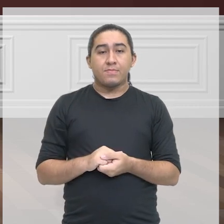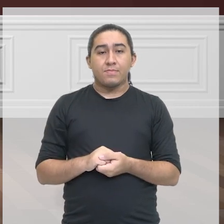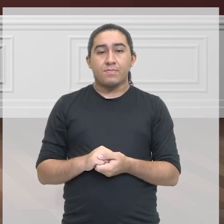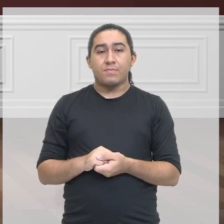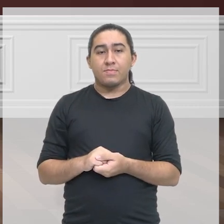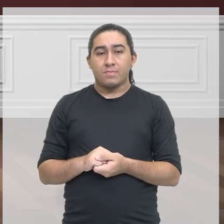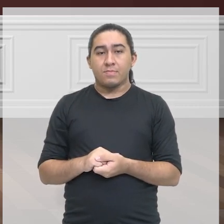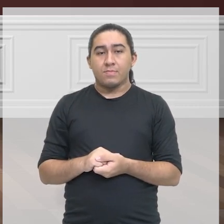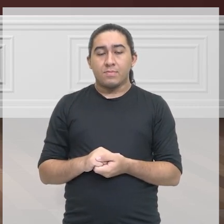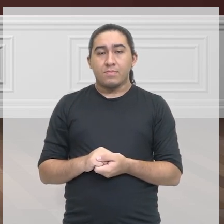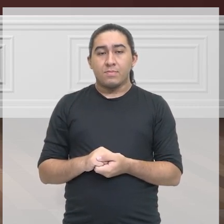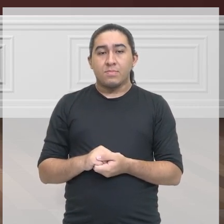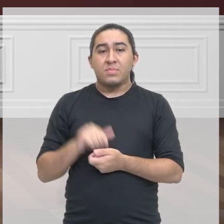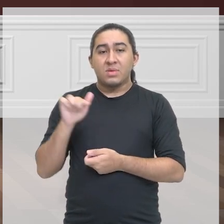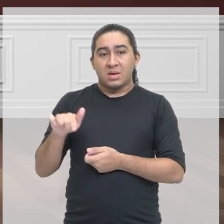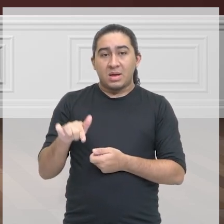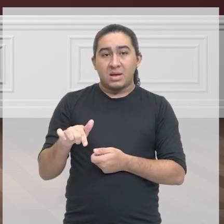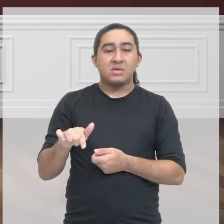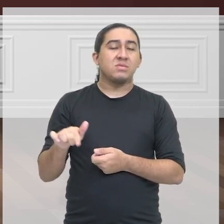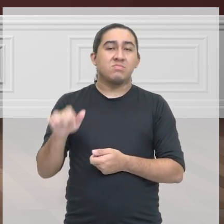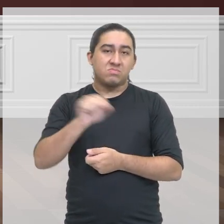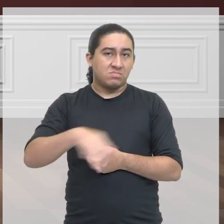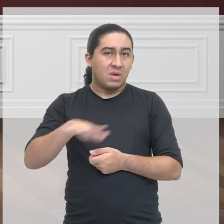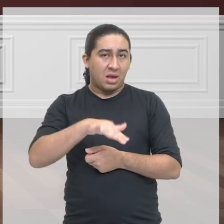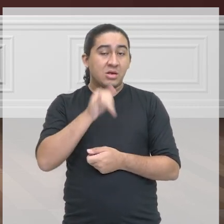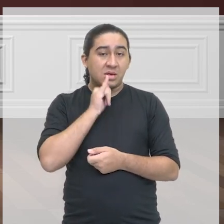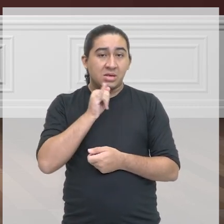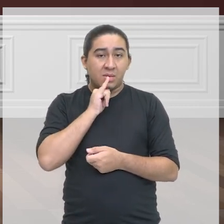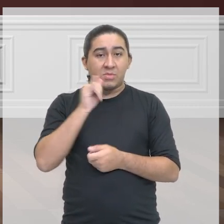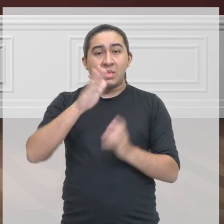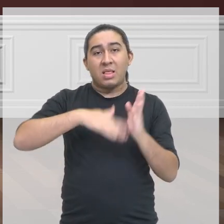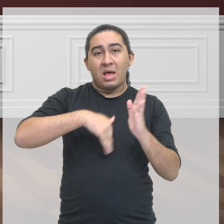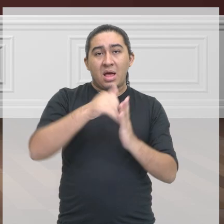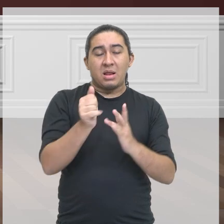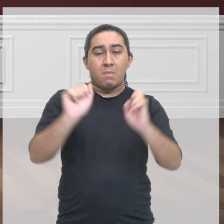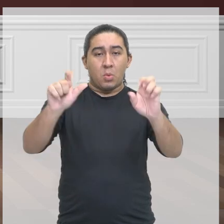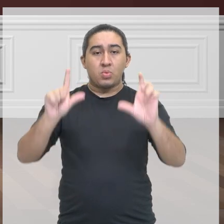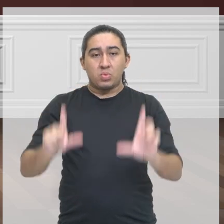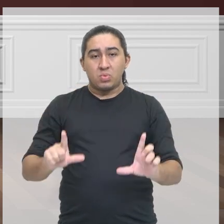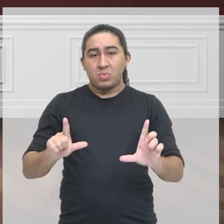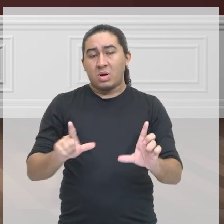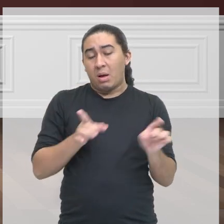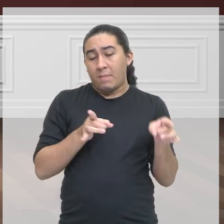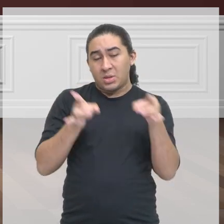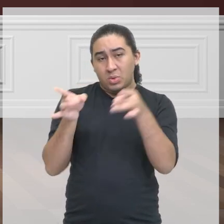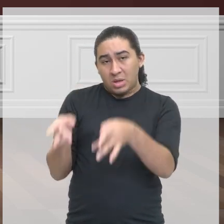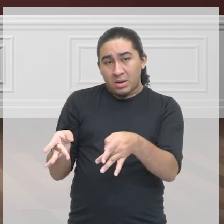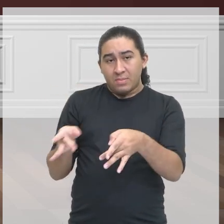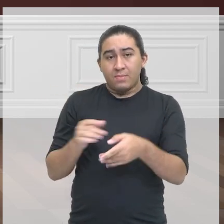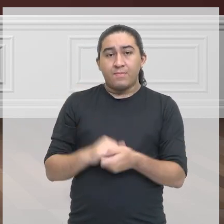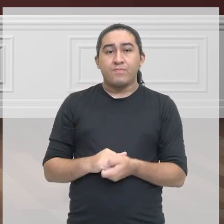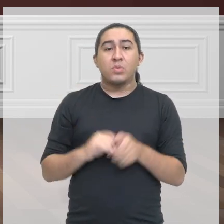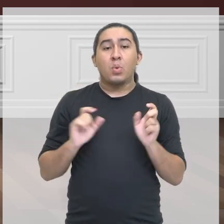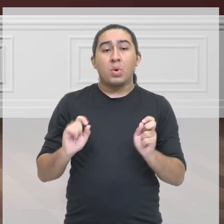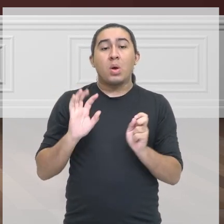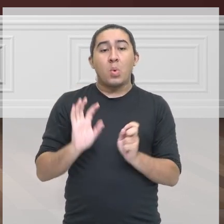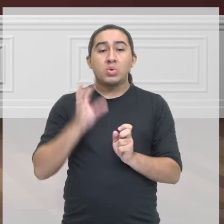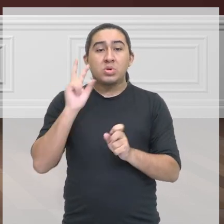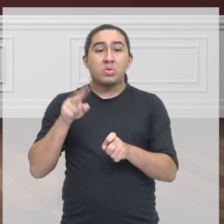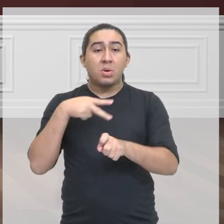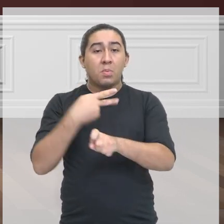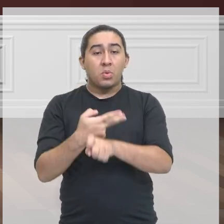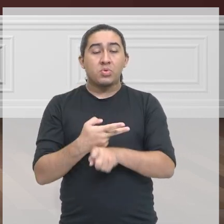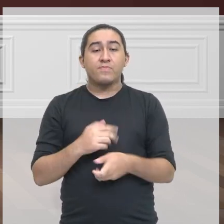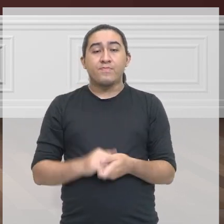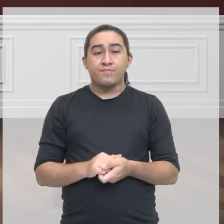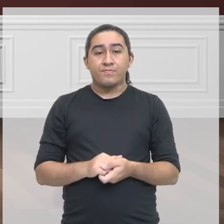eles abandonaram esse suporte aqui, por exemplo, a tela e a moldura. Então, o que os artistas fazem?